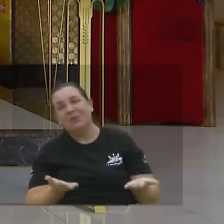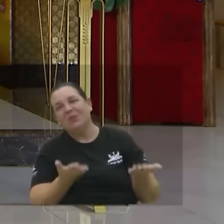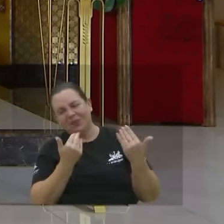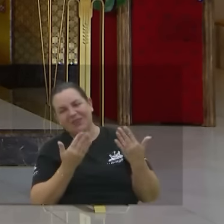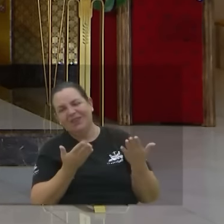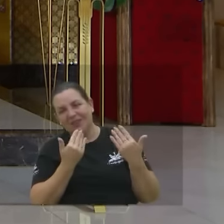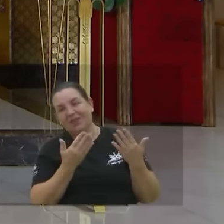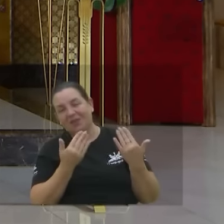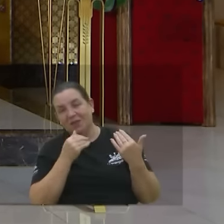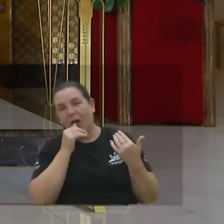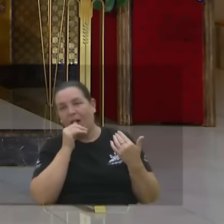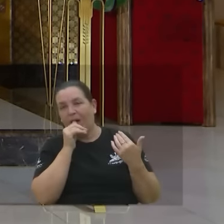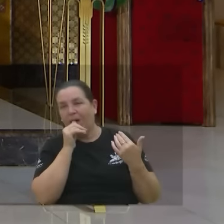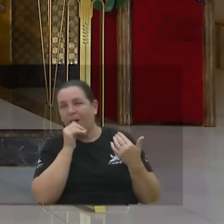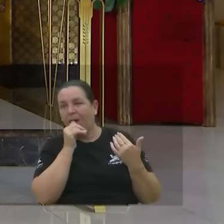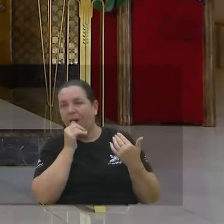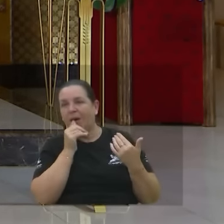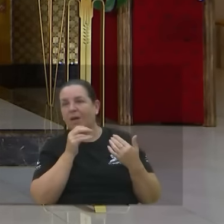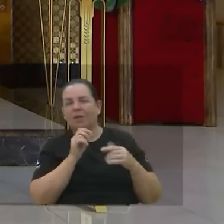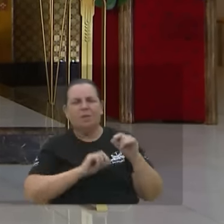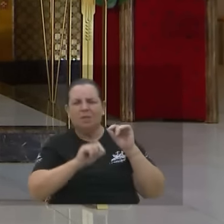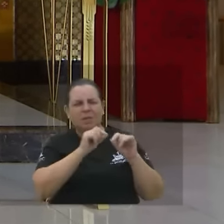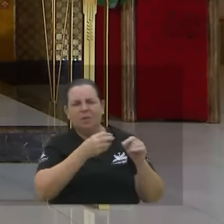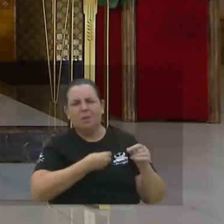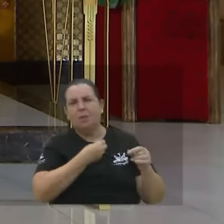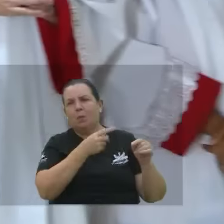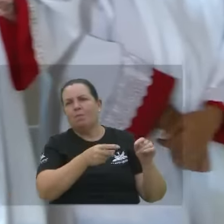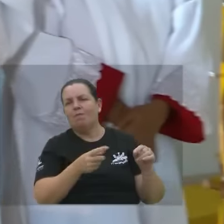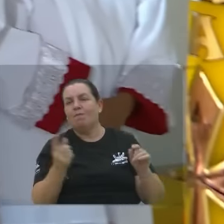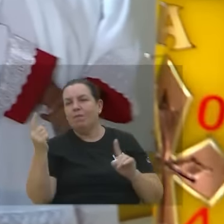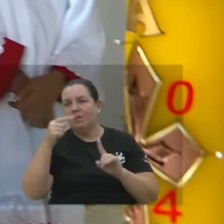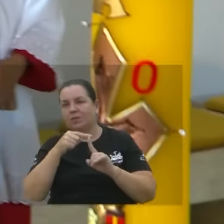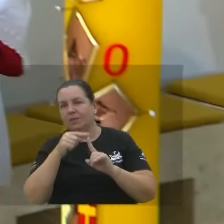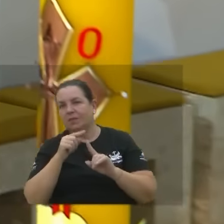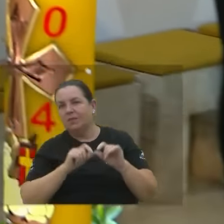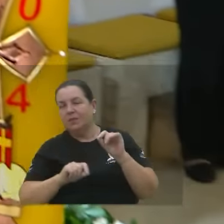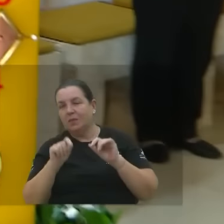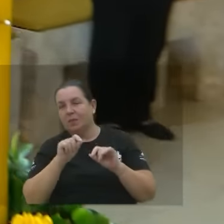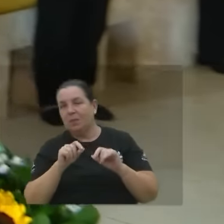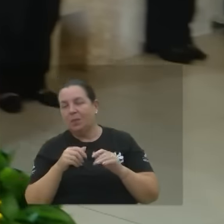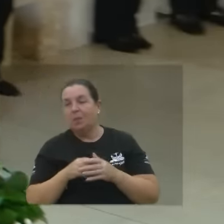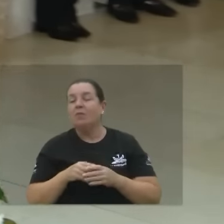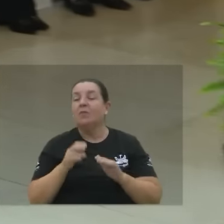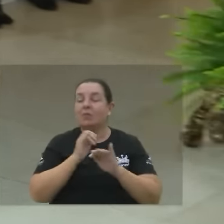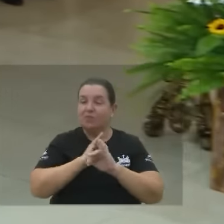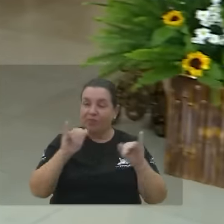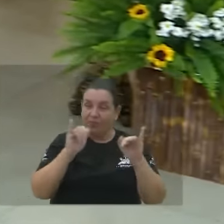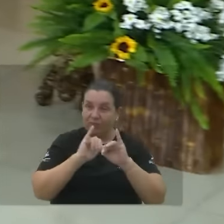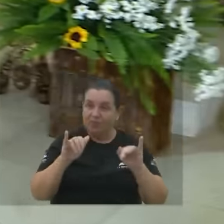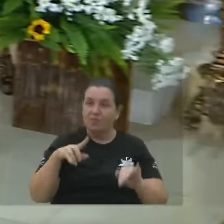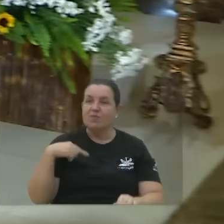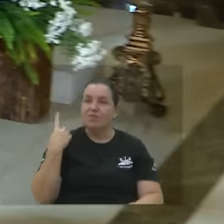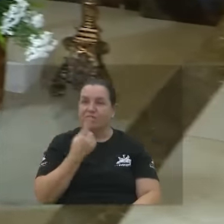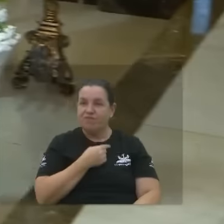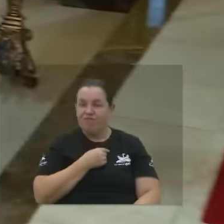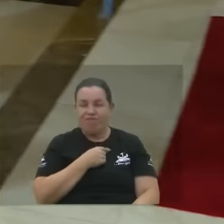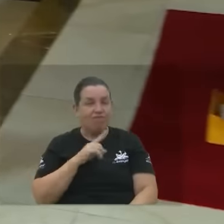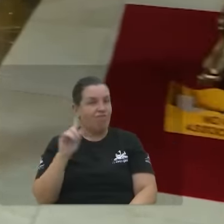vem, vocês, pode vir quem está ali. O objetivo, sabe qual é? Dizer que nós